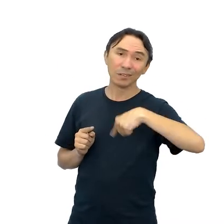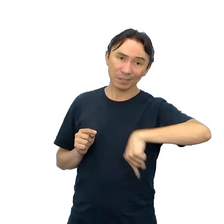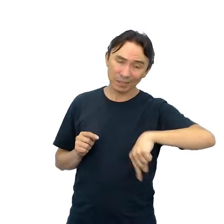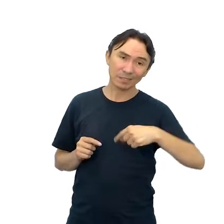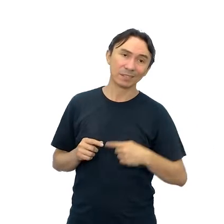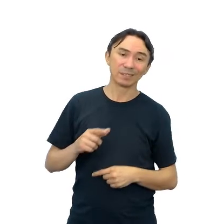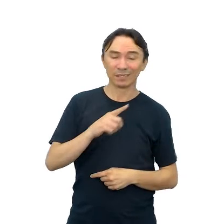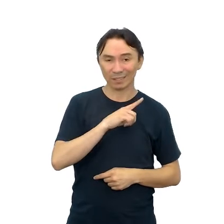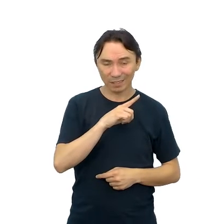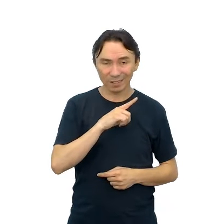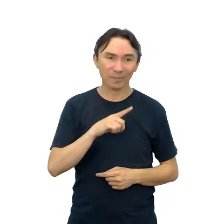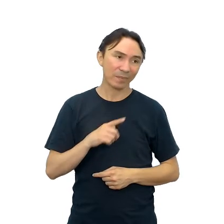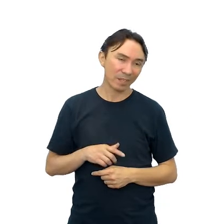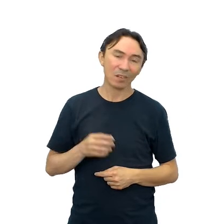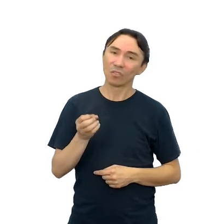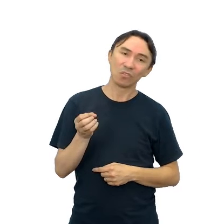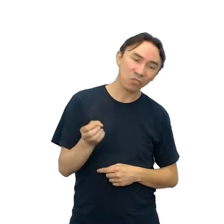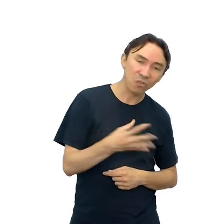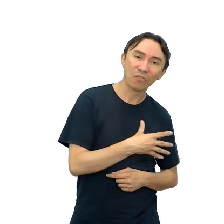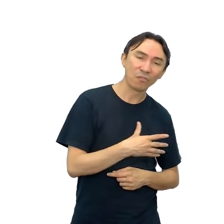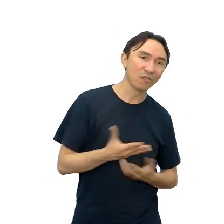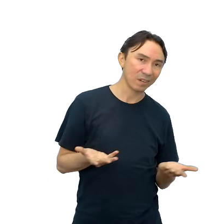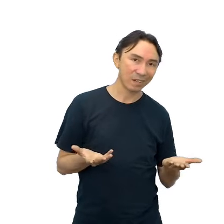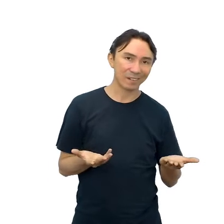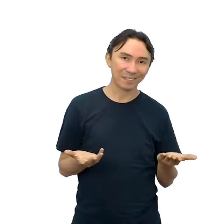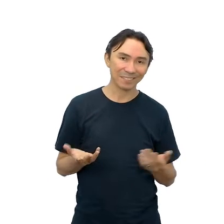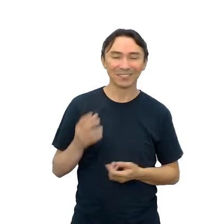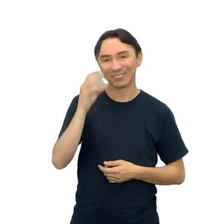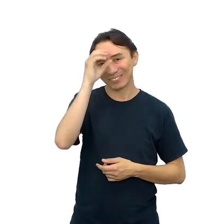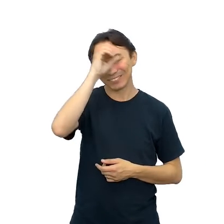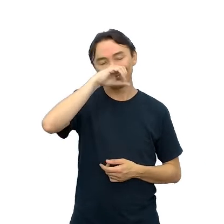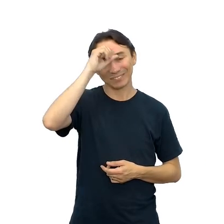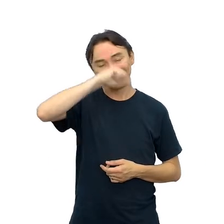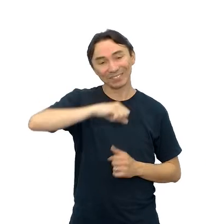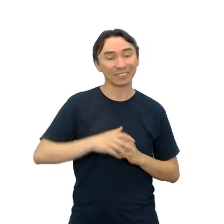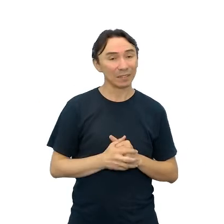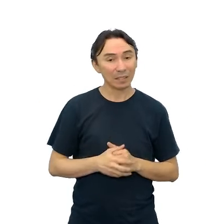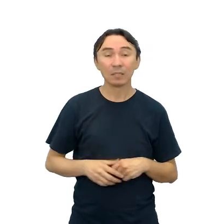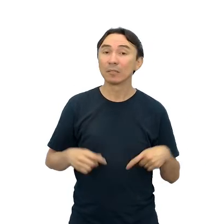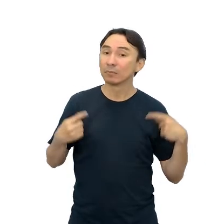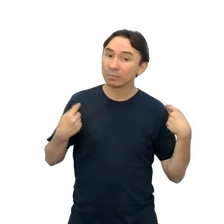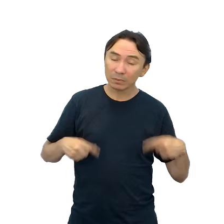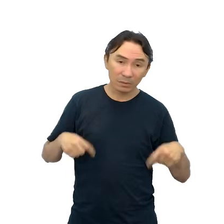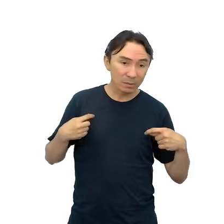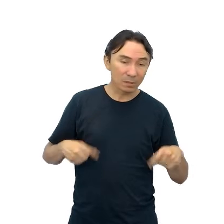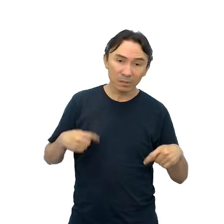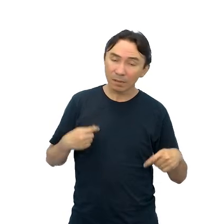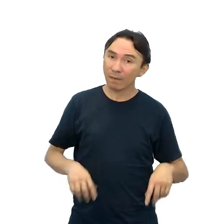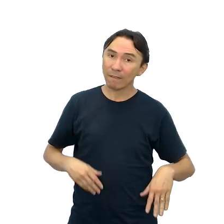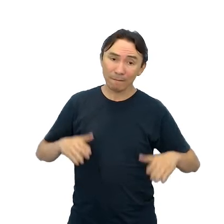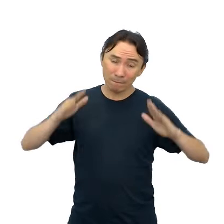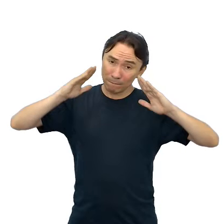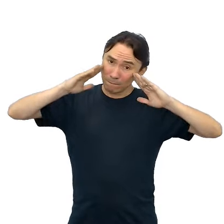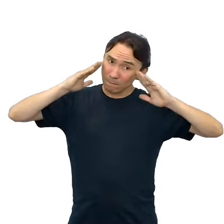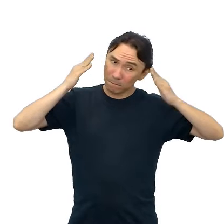novo que está chegando. Bom, então nós precisamos ter um foco atencional